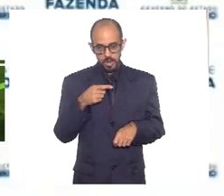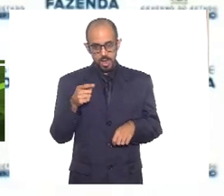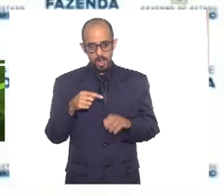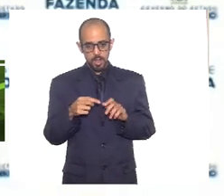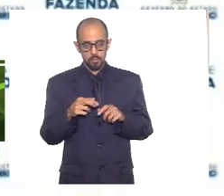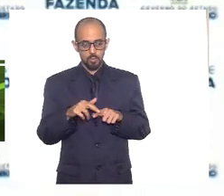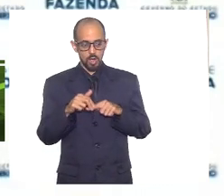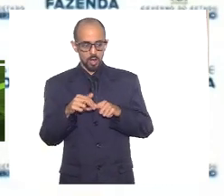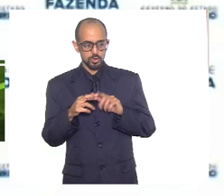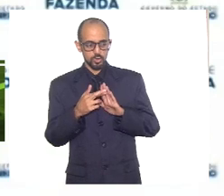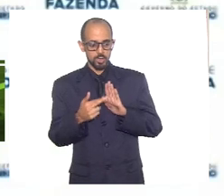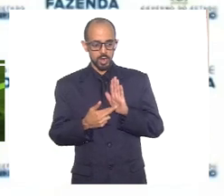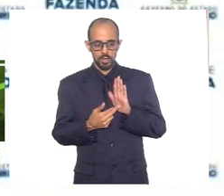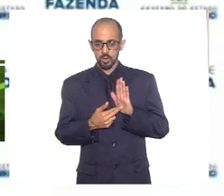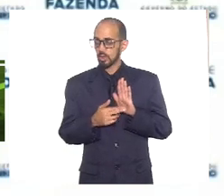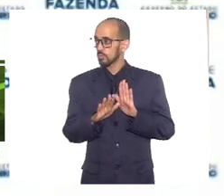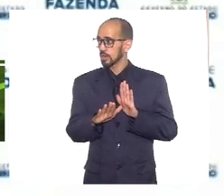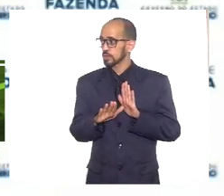nós